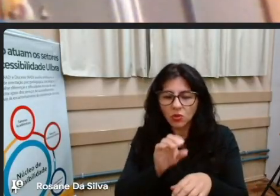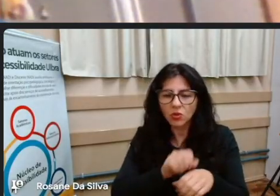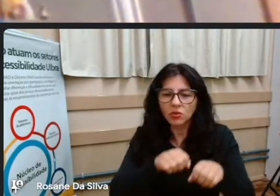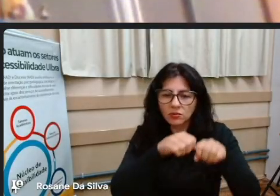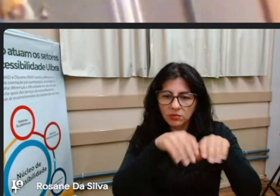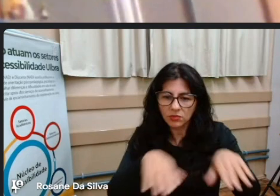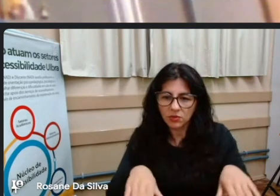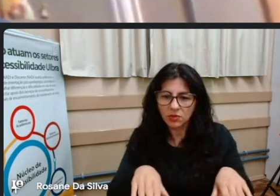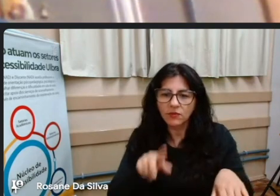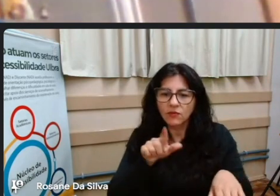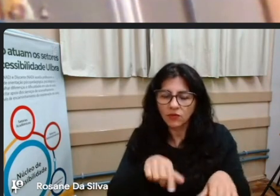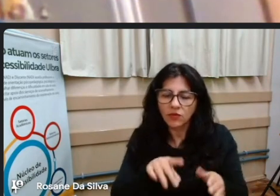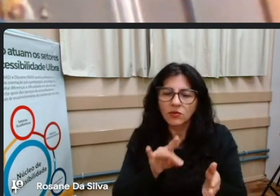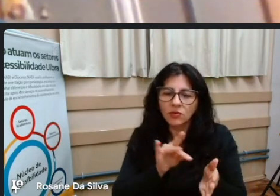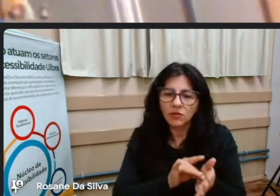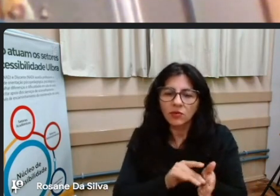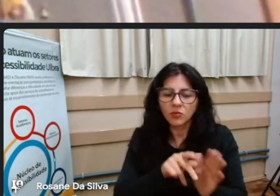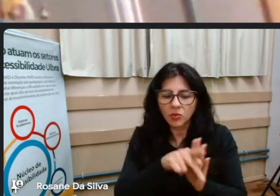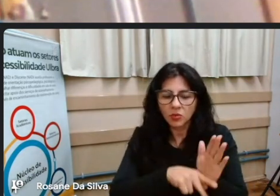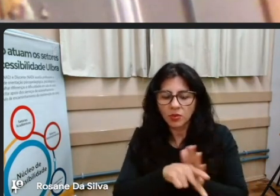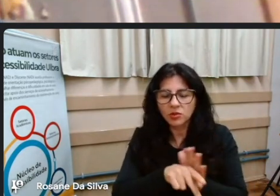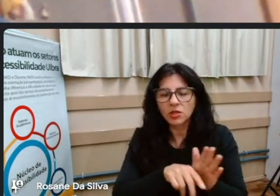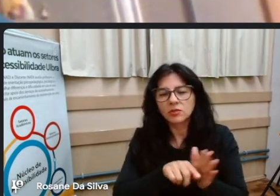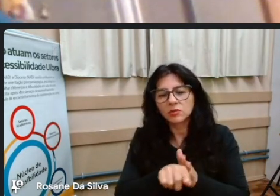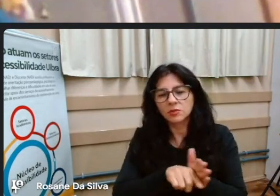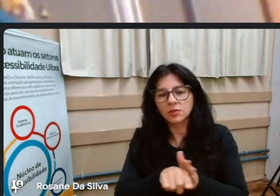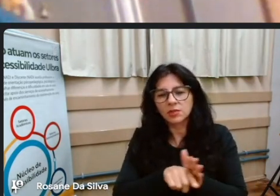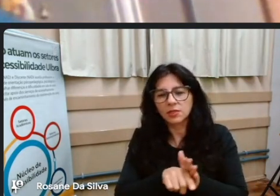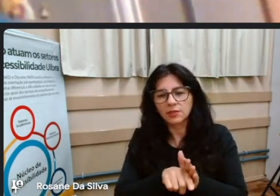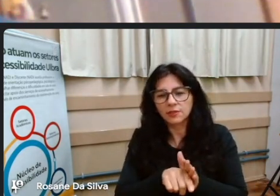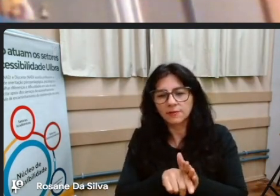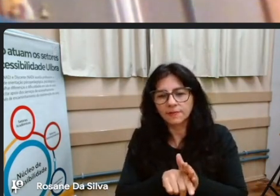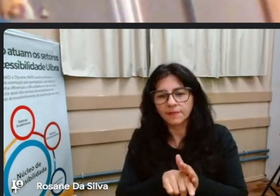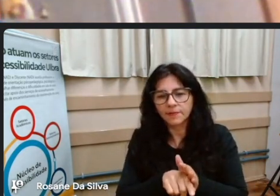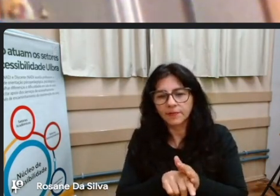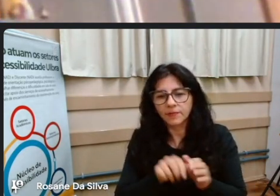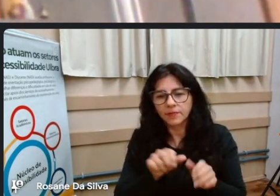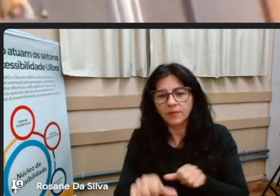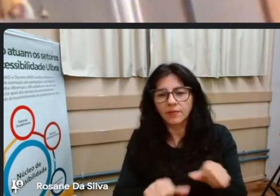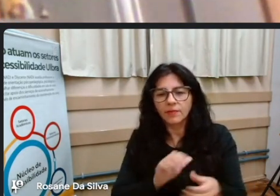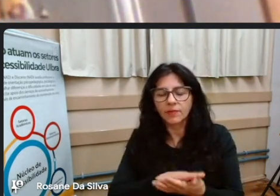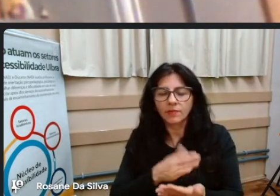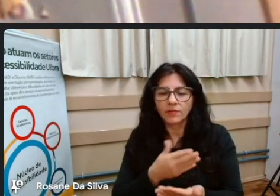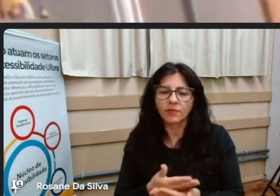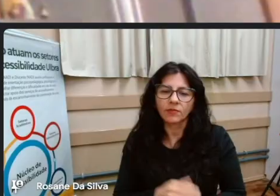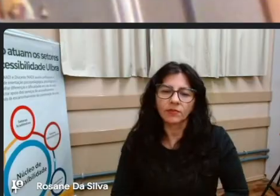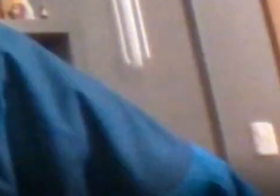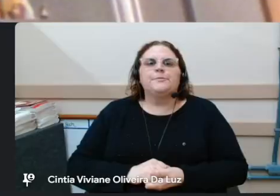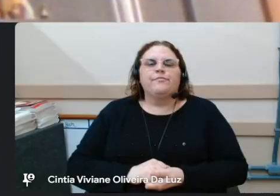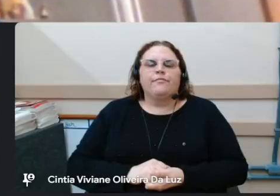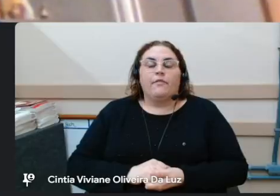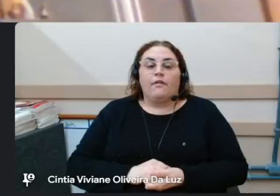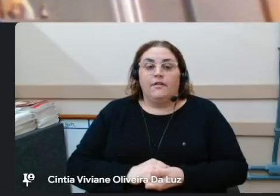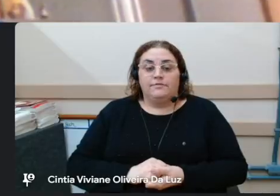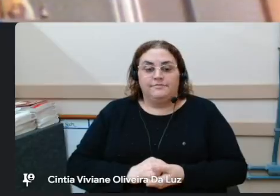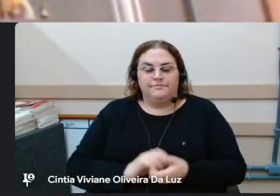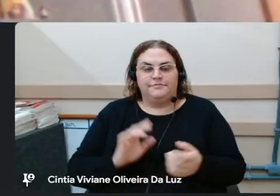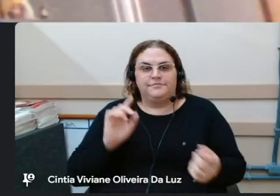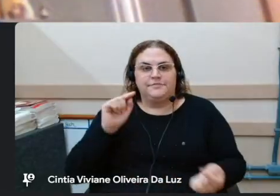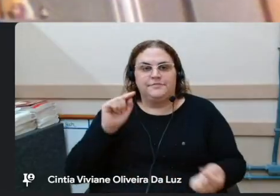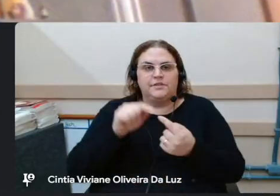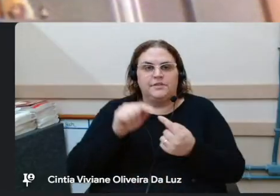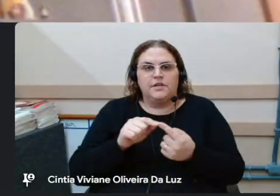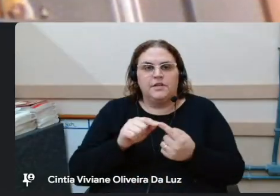materialidade o curso de extensão foi uma materialidade pro projeto de pesquisa né e e nesse sentido a Gente Se